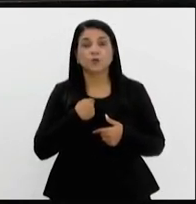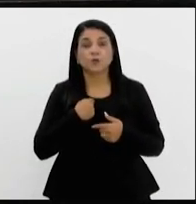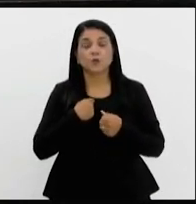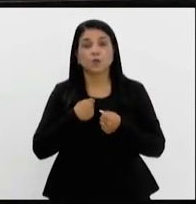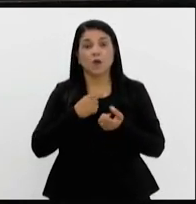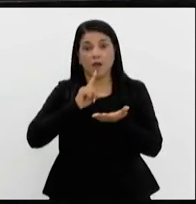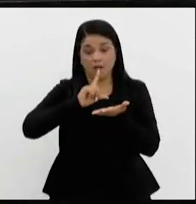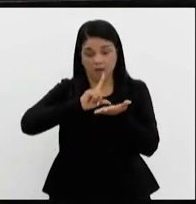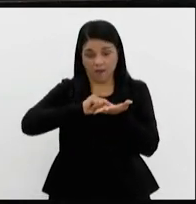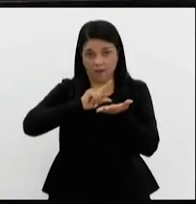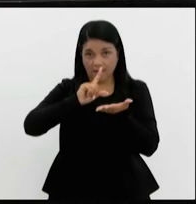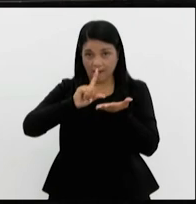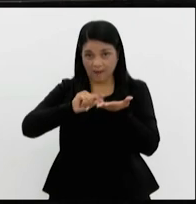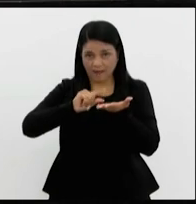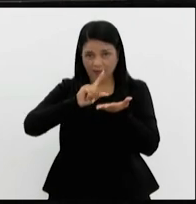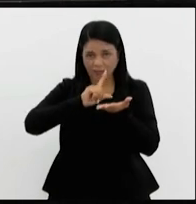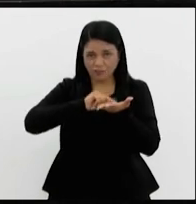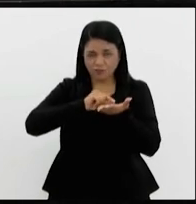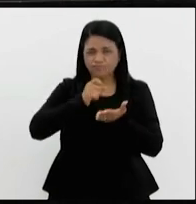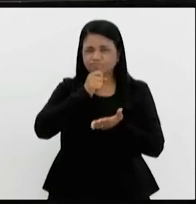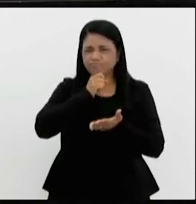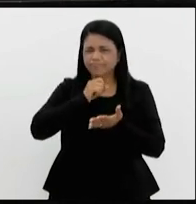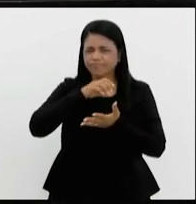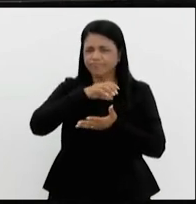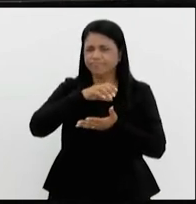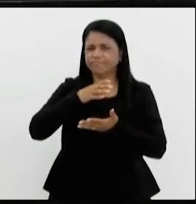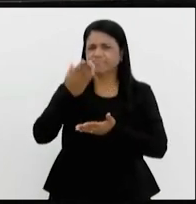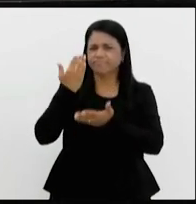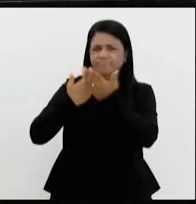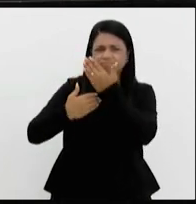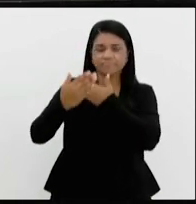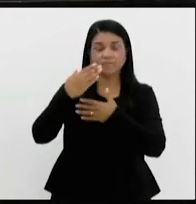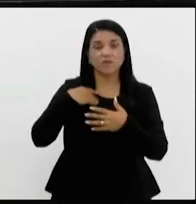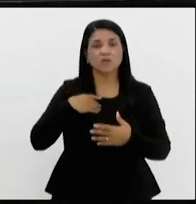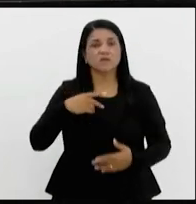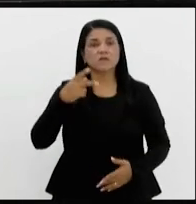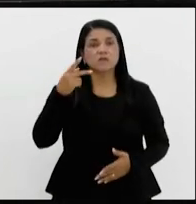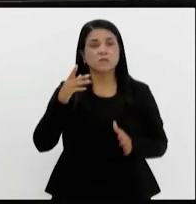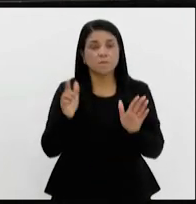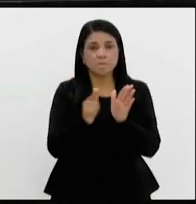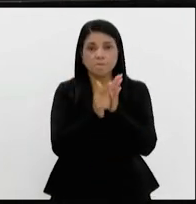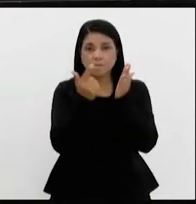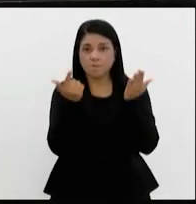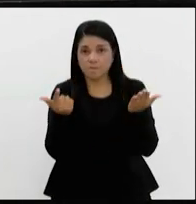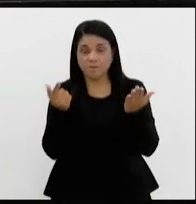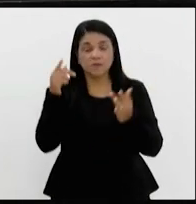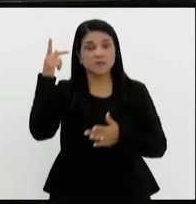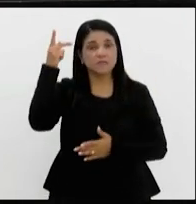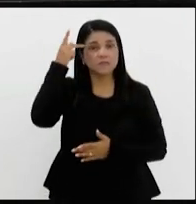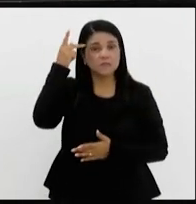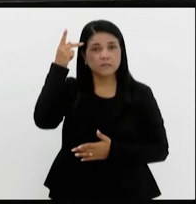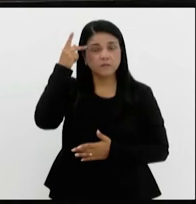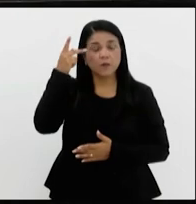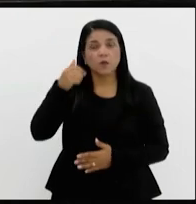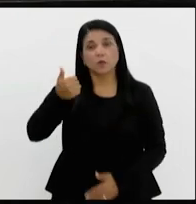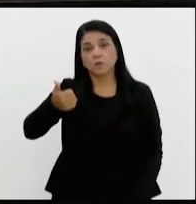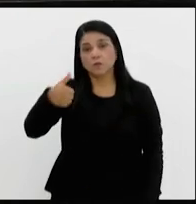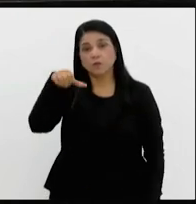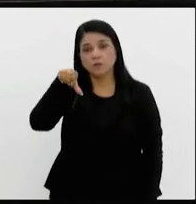artigo antigo da Folha de São Paulo, de